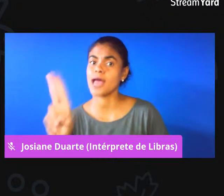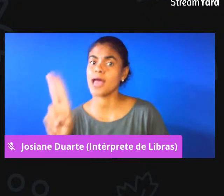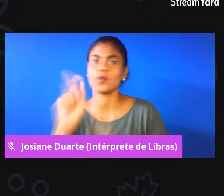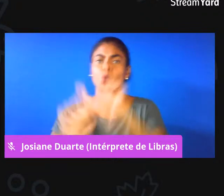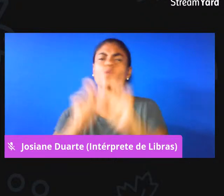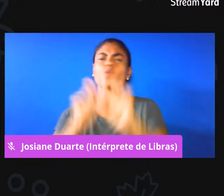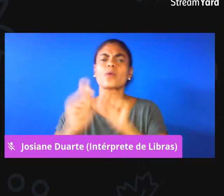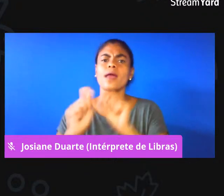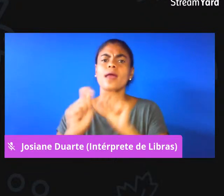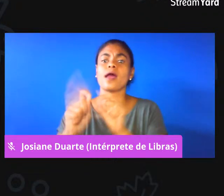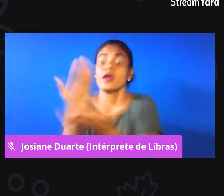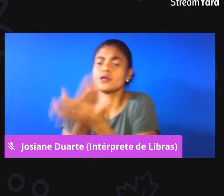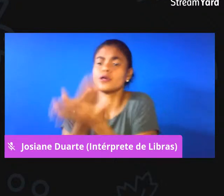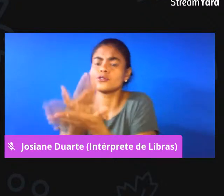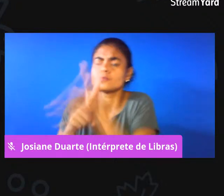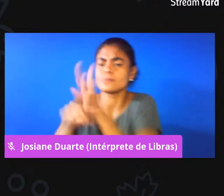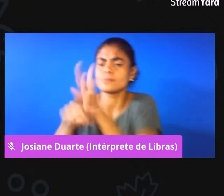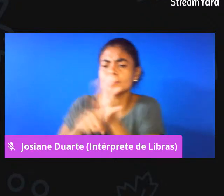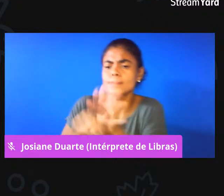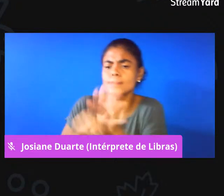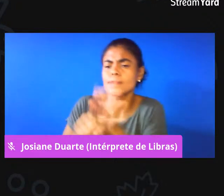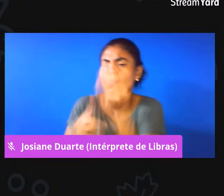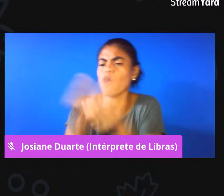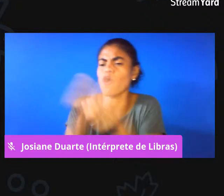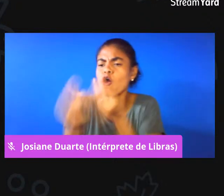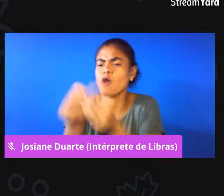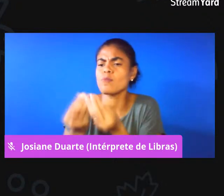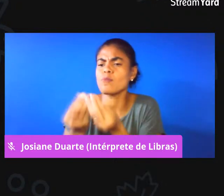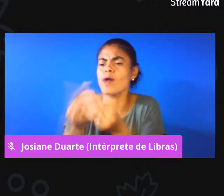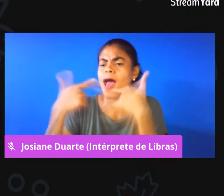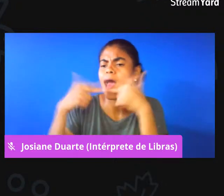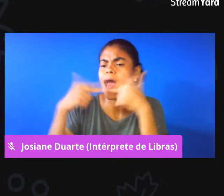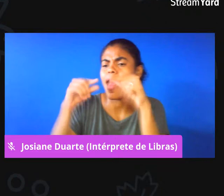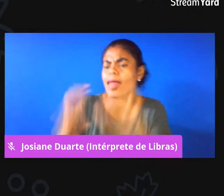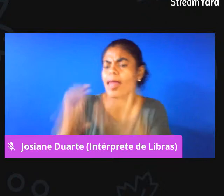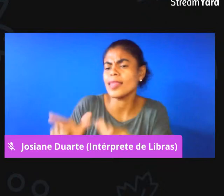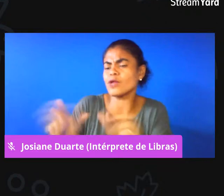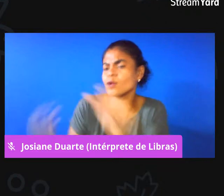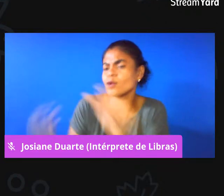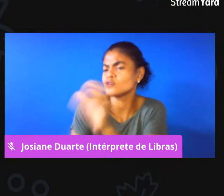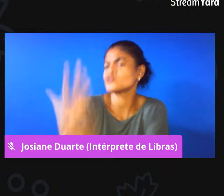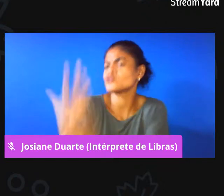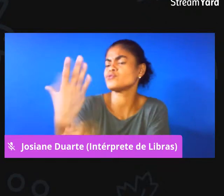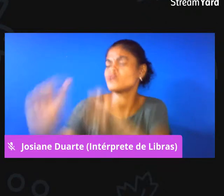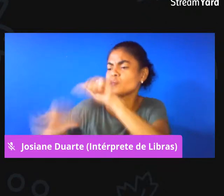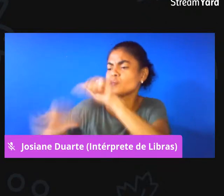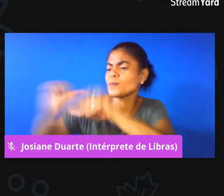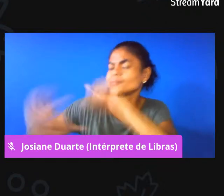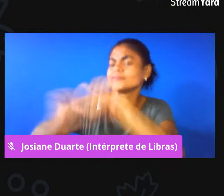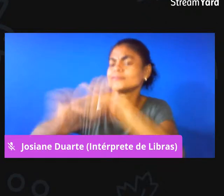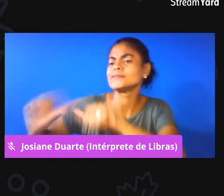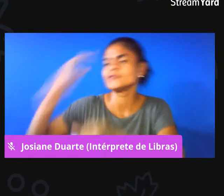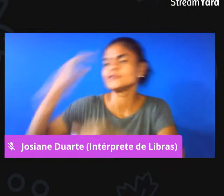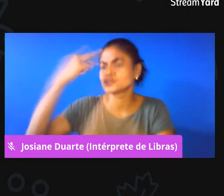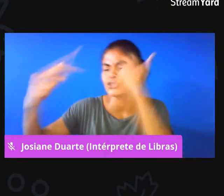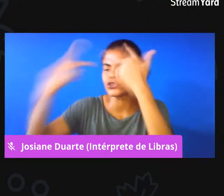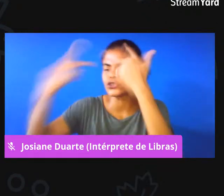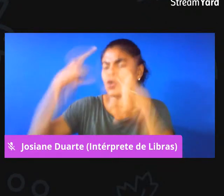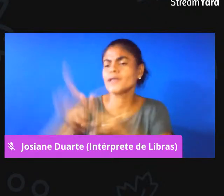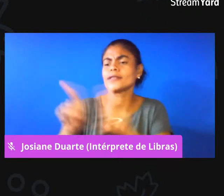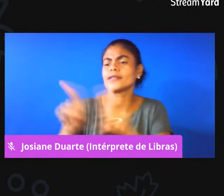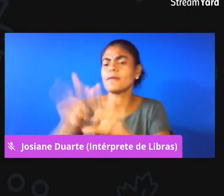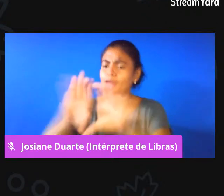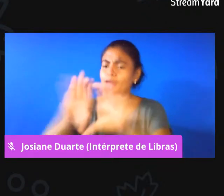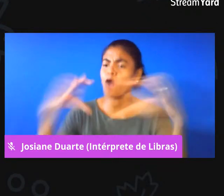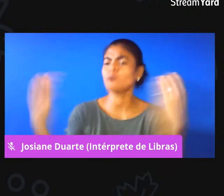composição, variedade, origem, mudanças históricas e adaptação às condições sociais da comunidade